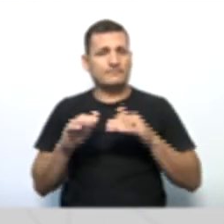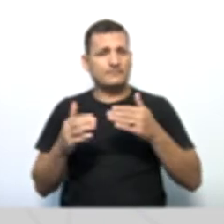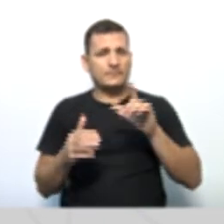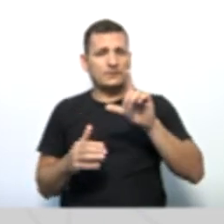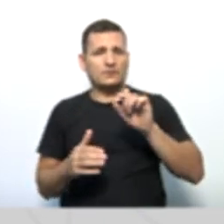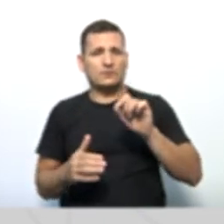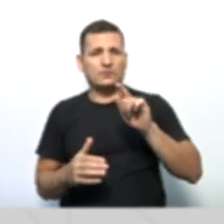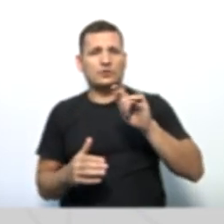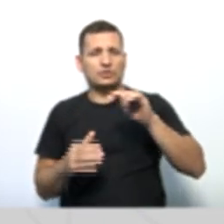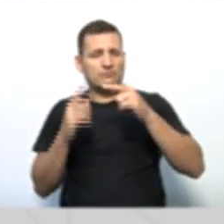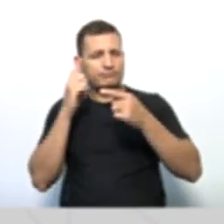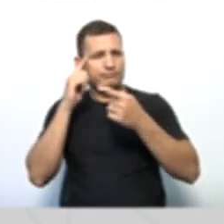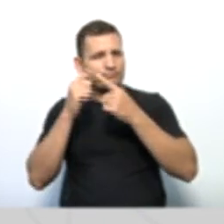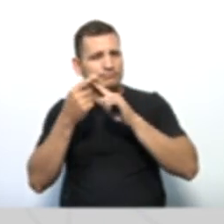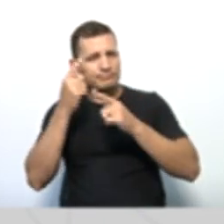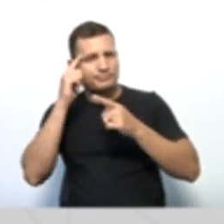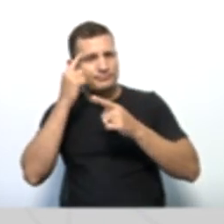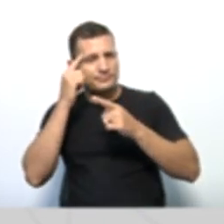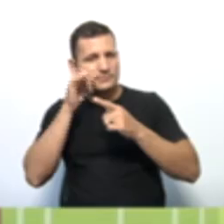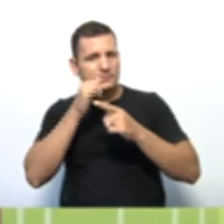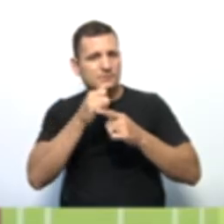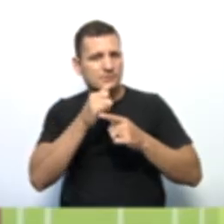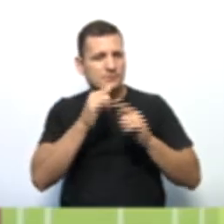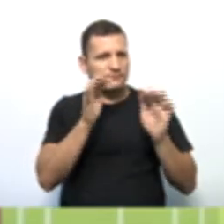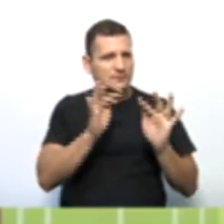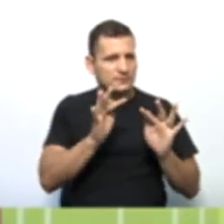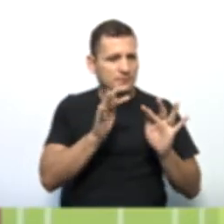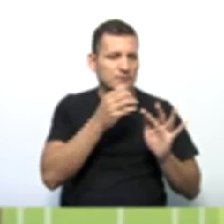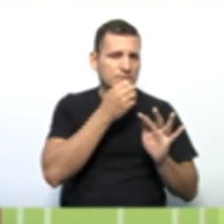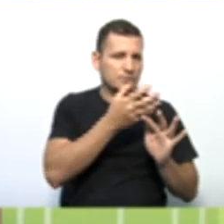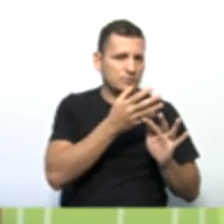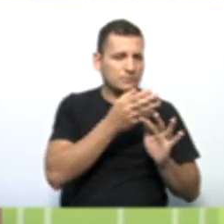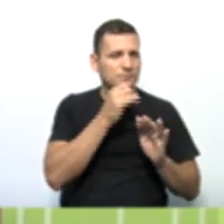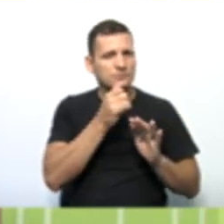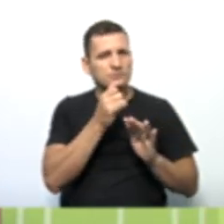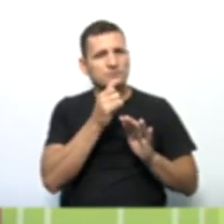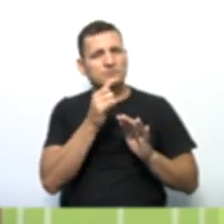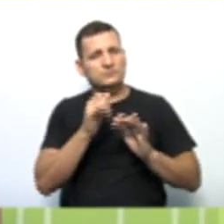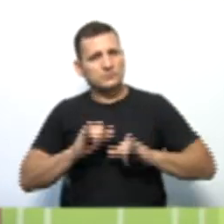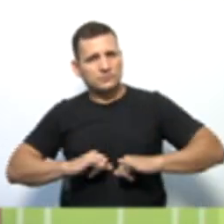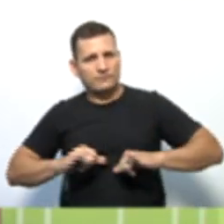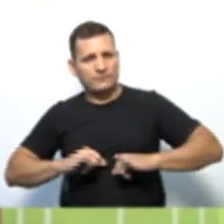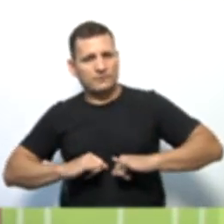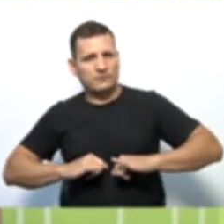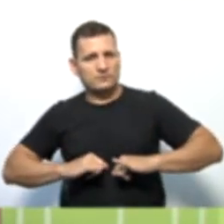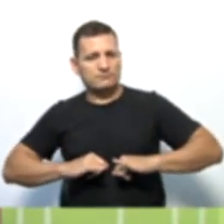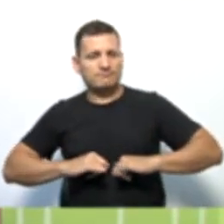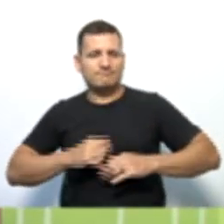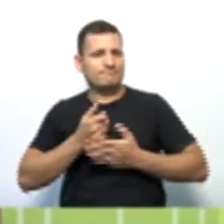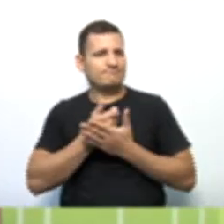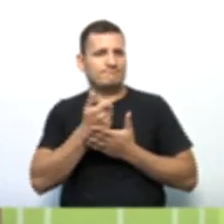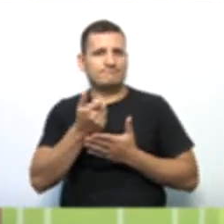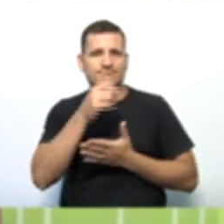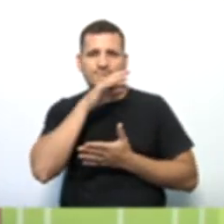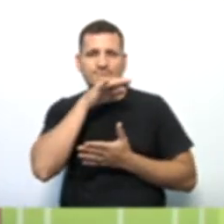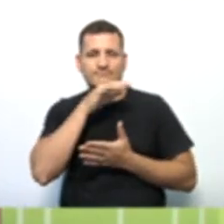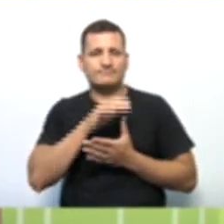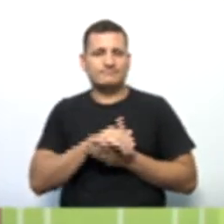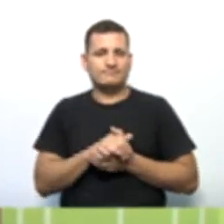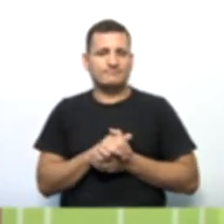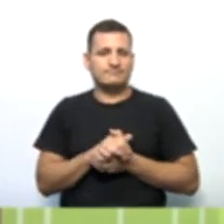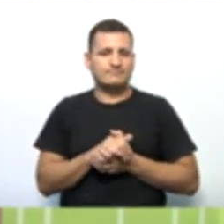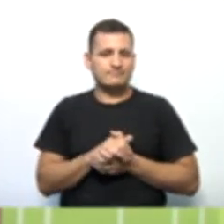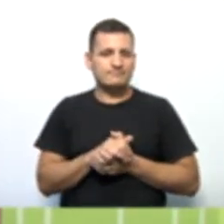se causa felicidade, então é uma ação boa. Se causa sofrimento, é uma ação ruim. É até